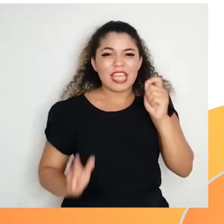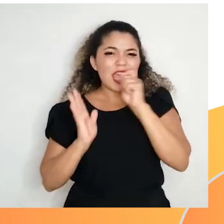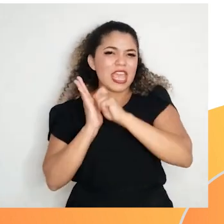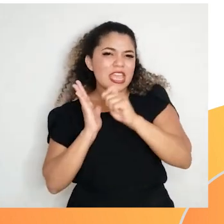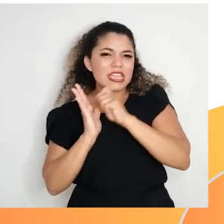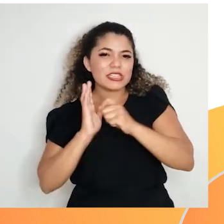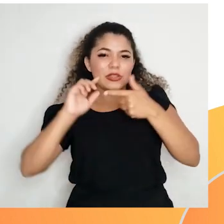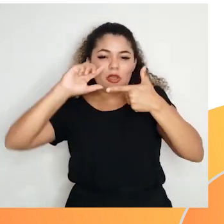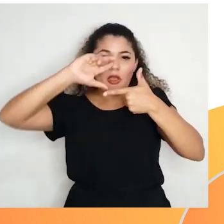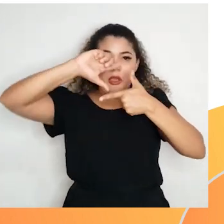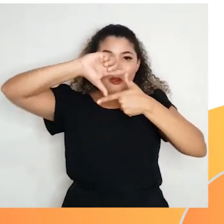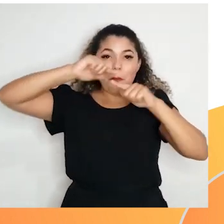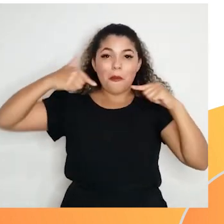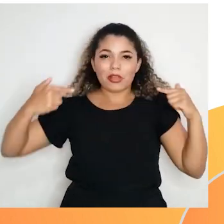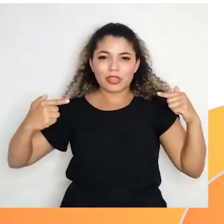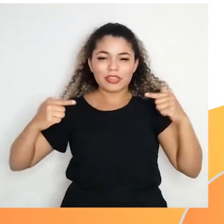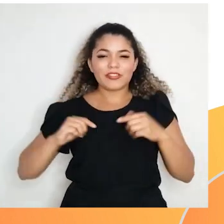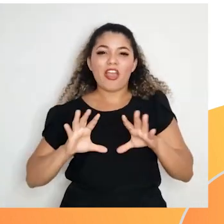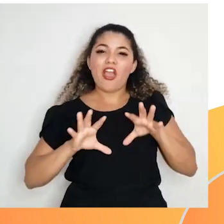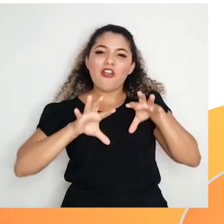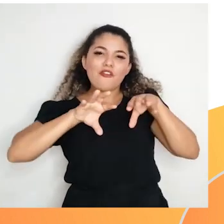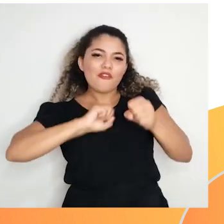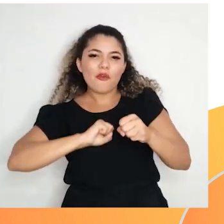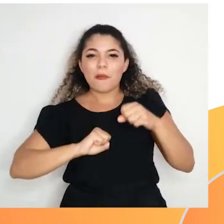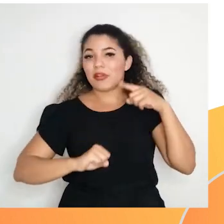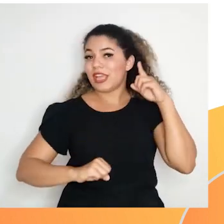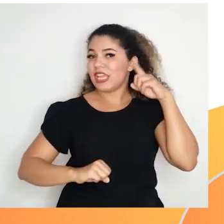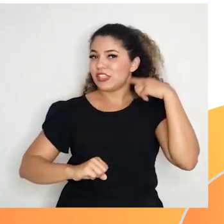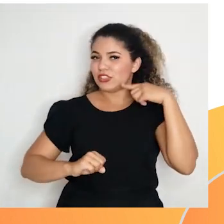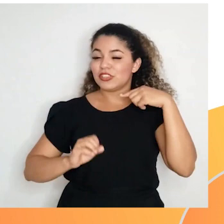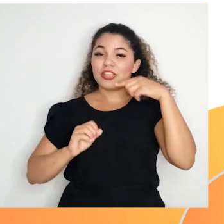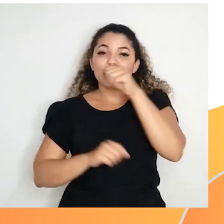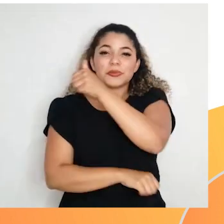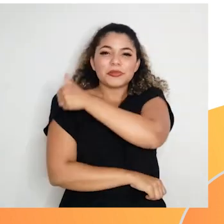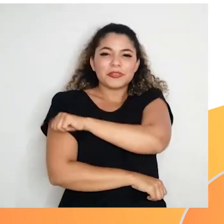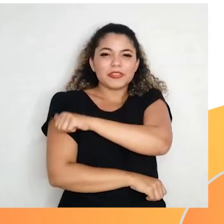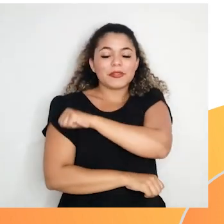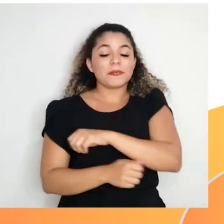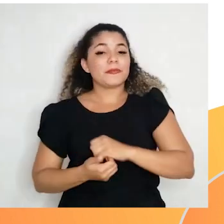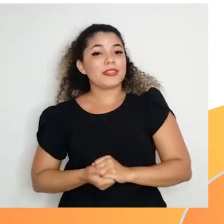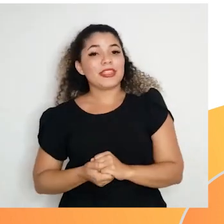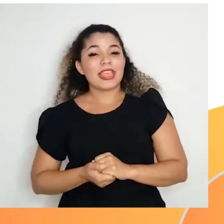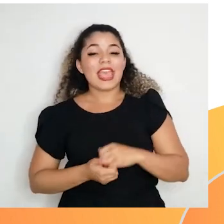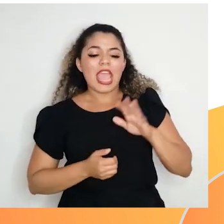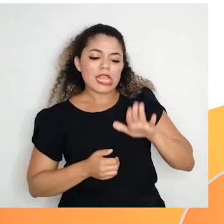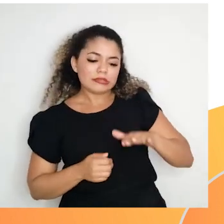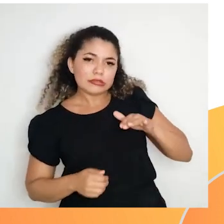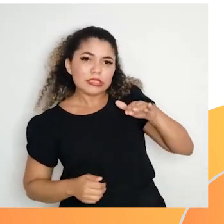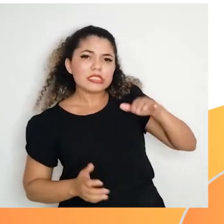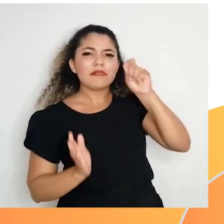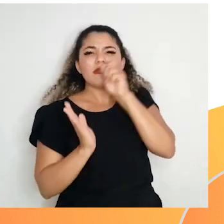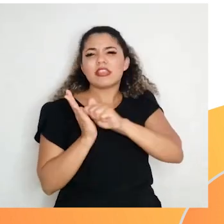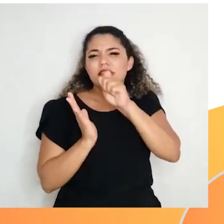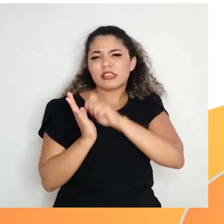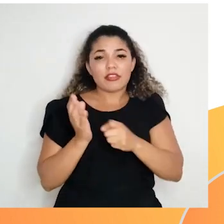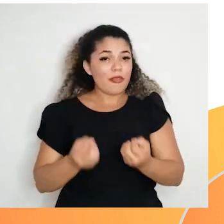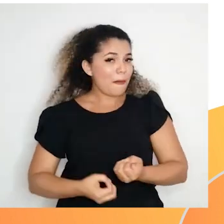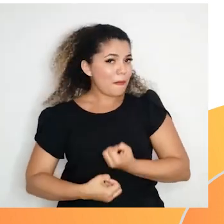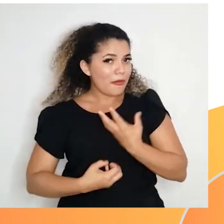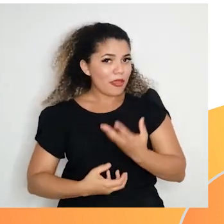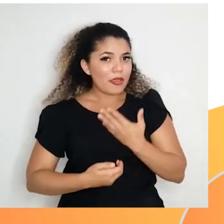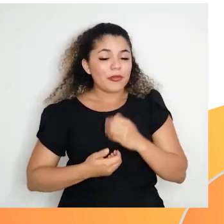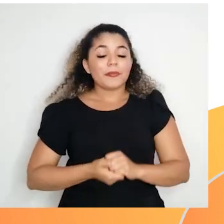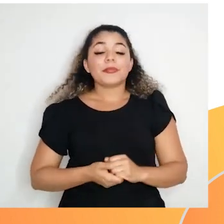Escritor modernista, formou-se em Direito no Rio de Janeiro. Embora desde pequeno escrevesse